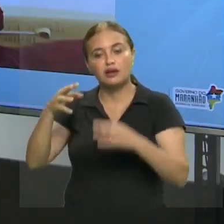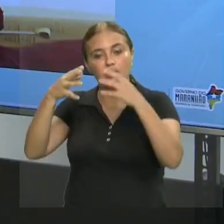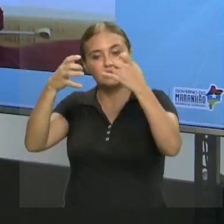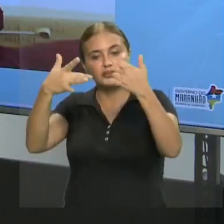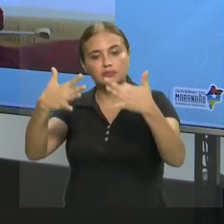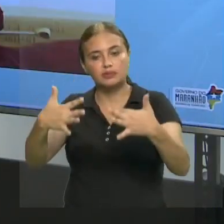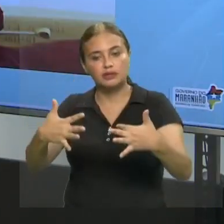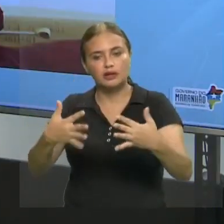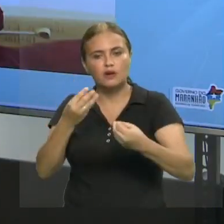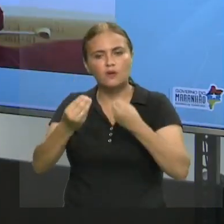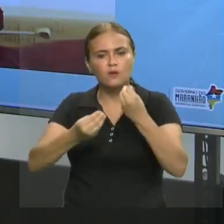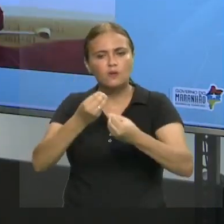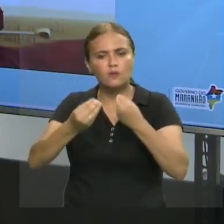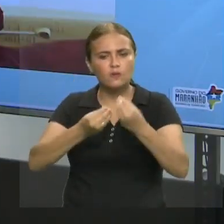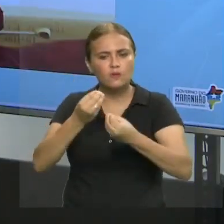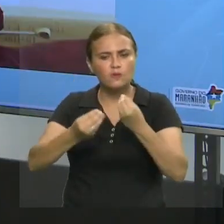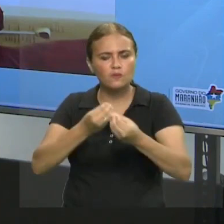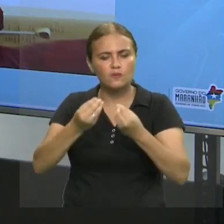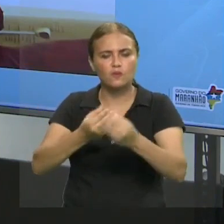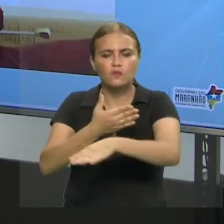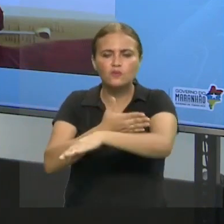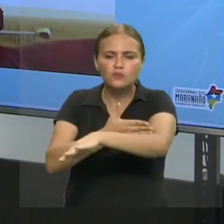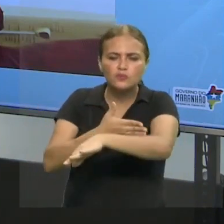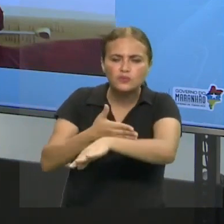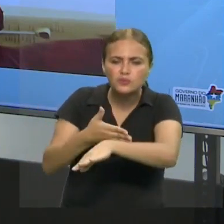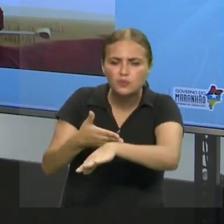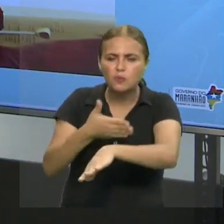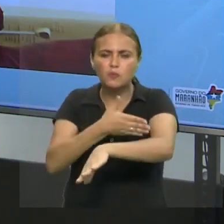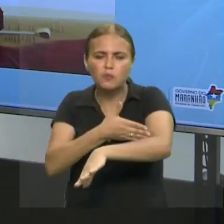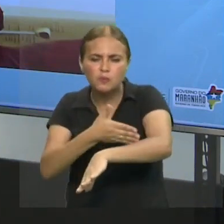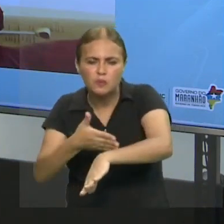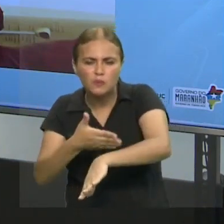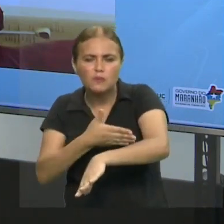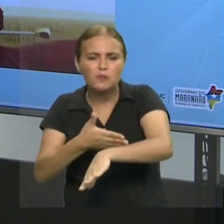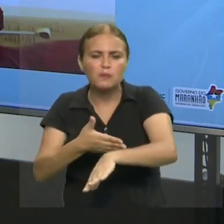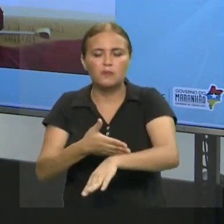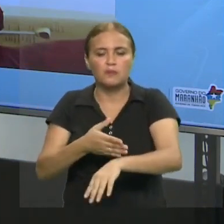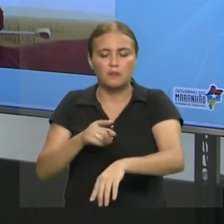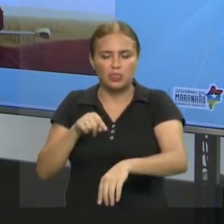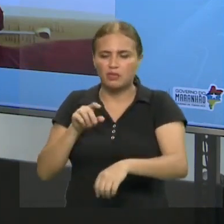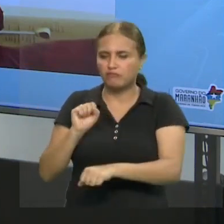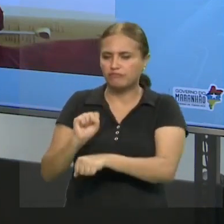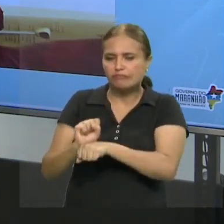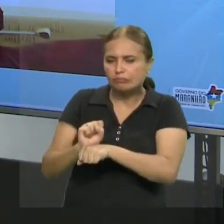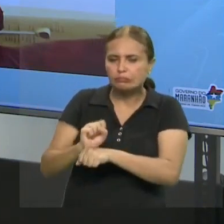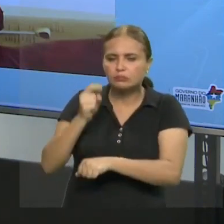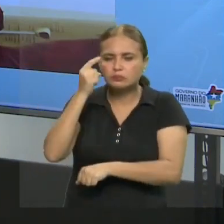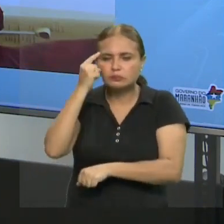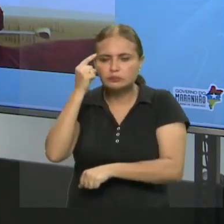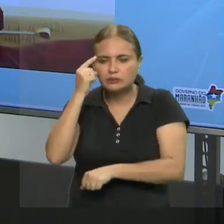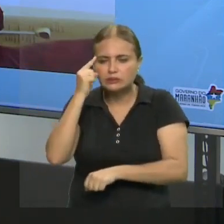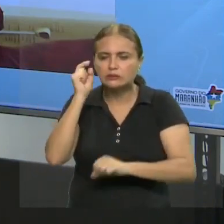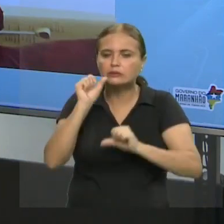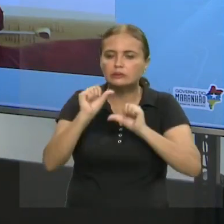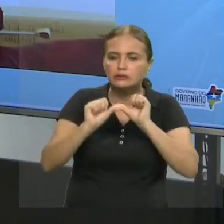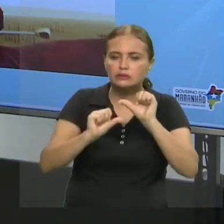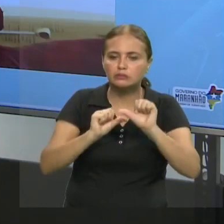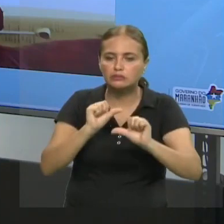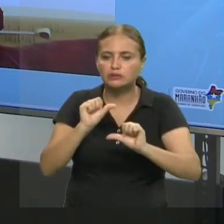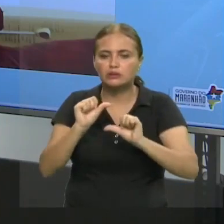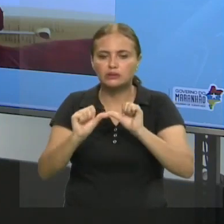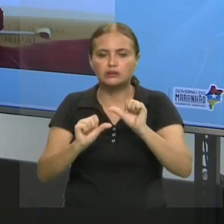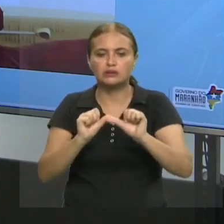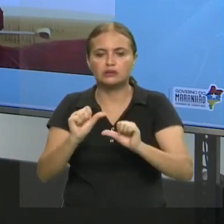ser algo que a gente, por não parar para pensar, e por não para pensar no que está